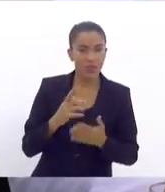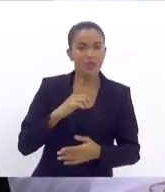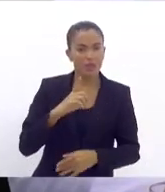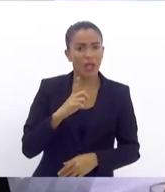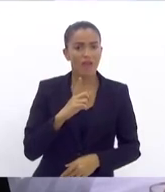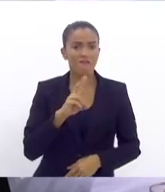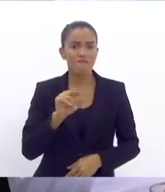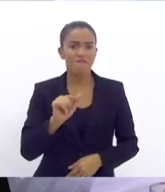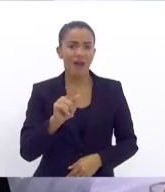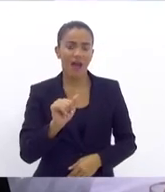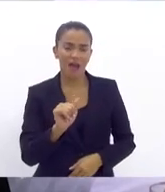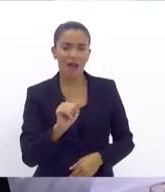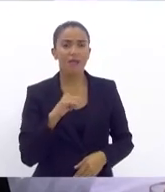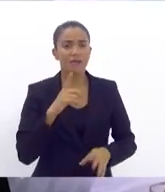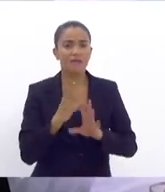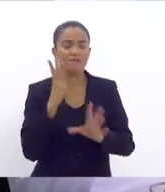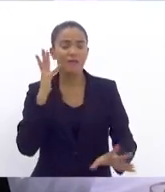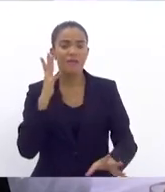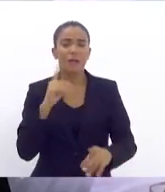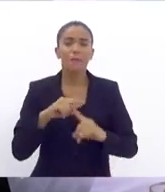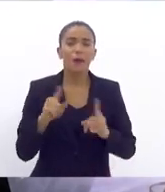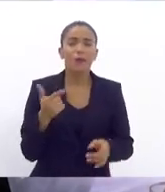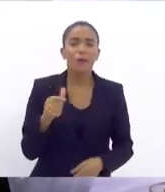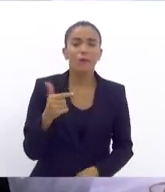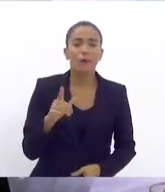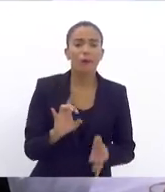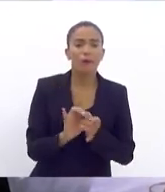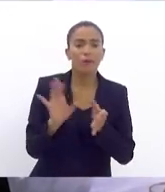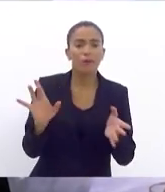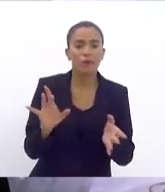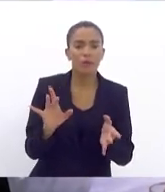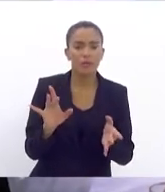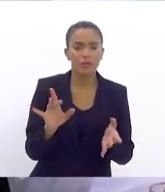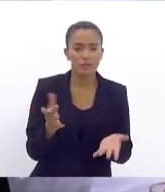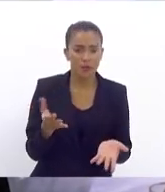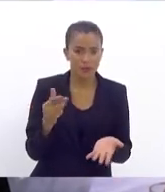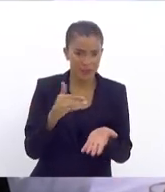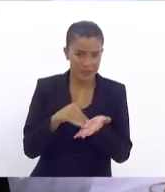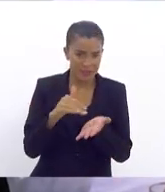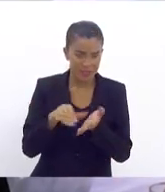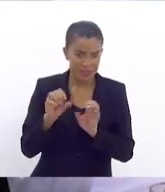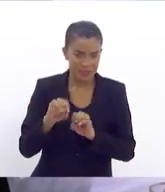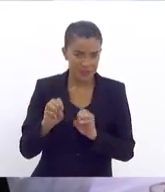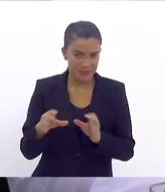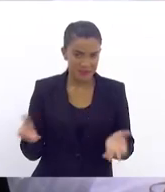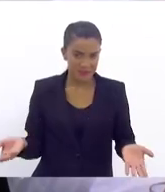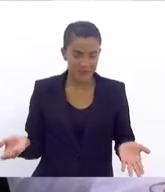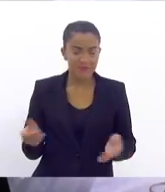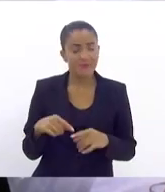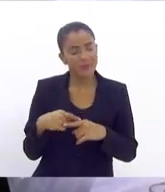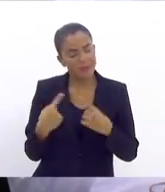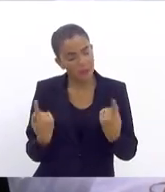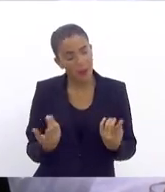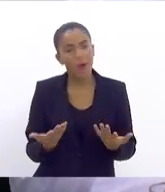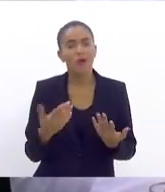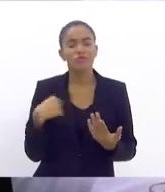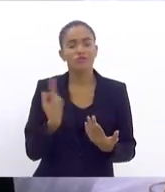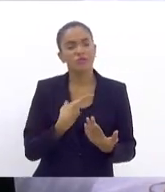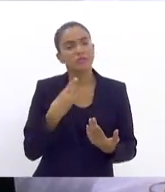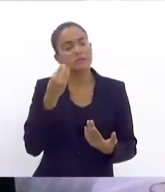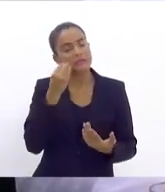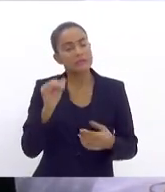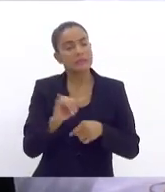tinha fila no matrícula, fácil, mas não tinham autorização para abrir novas turmas. Então, o que a gente está tentando estabelecer é um procedimento